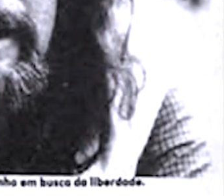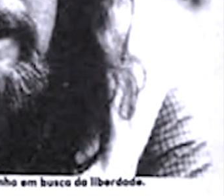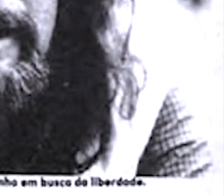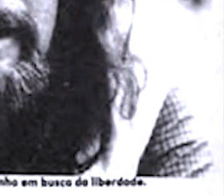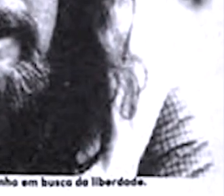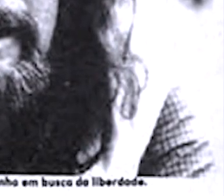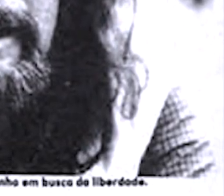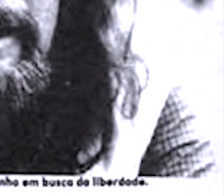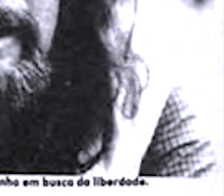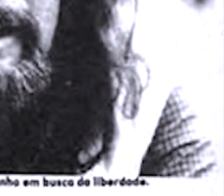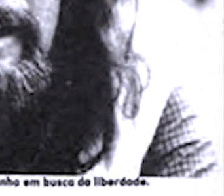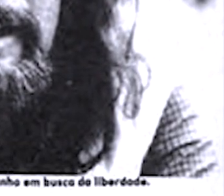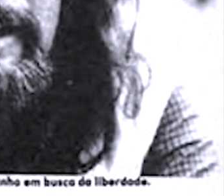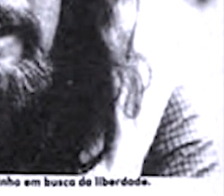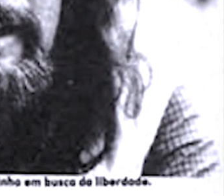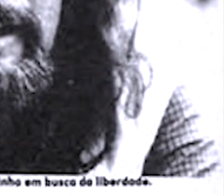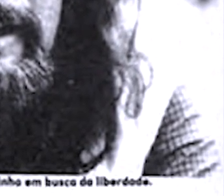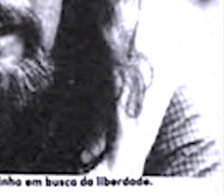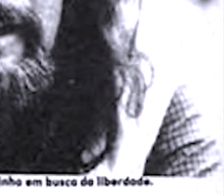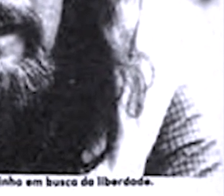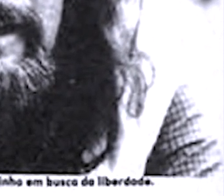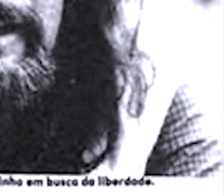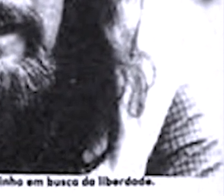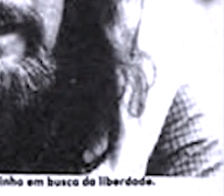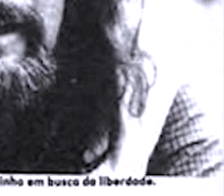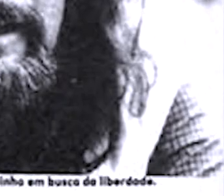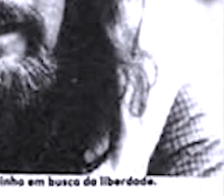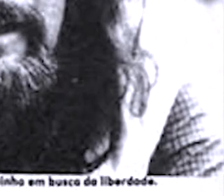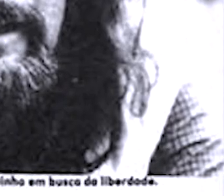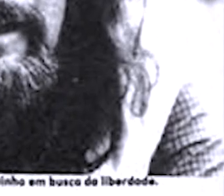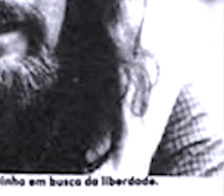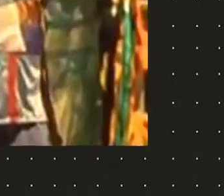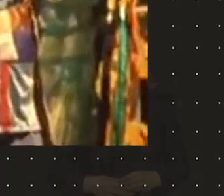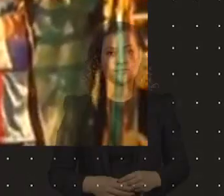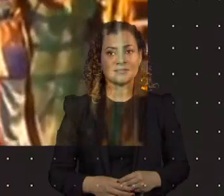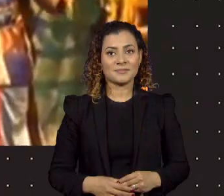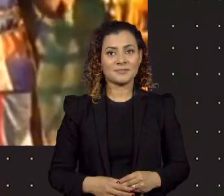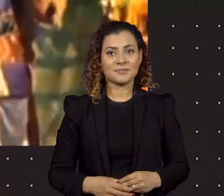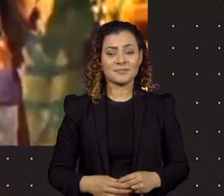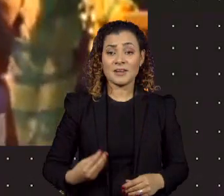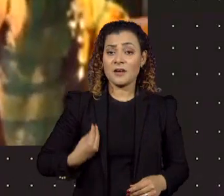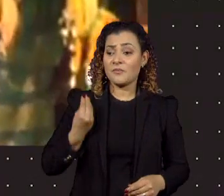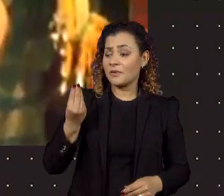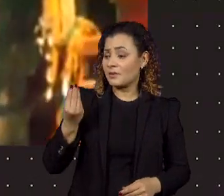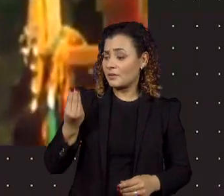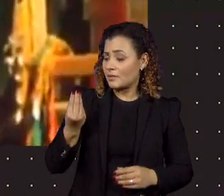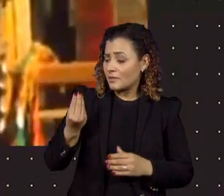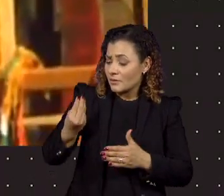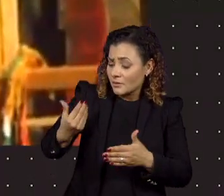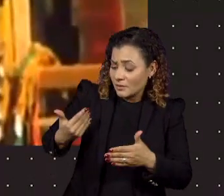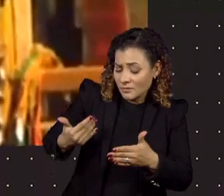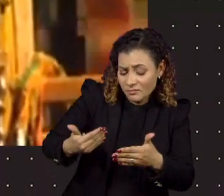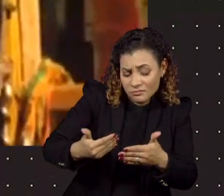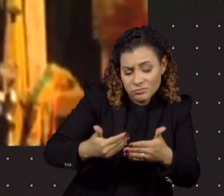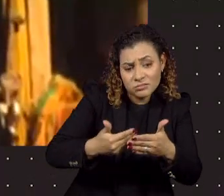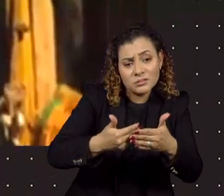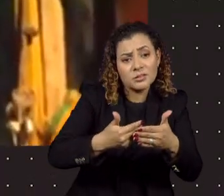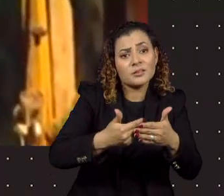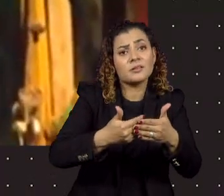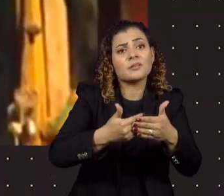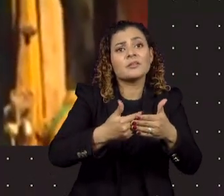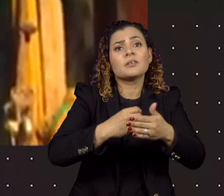das flores, procurando quem me queira. A vida é curta, termina com um